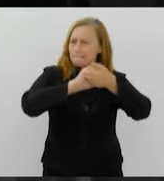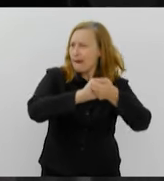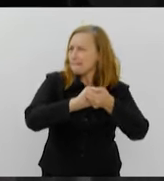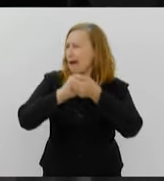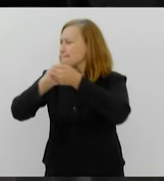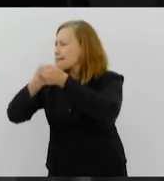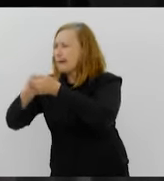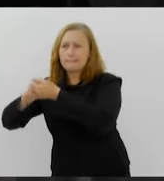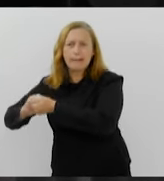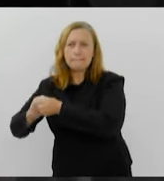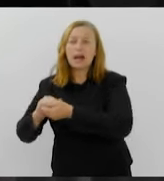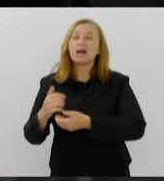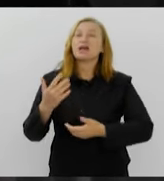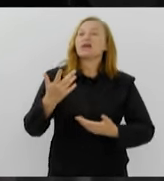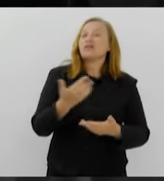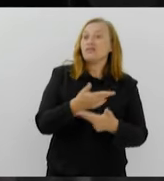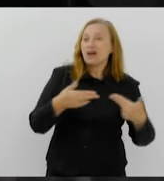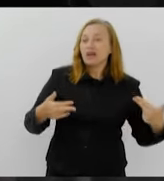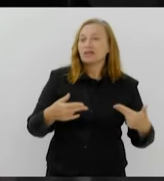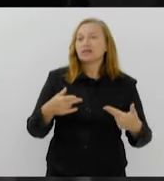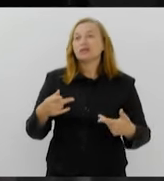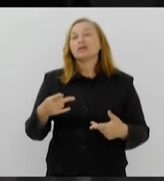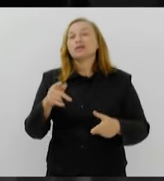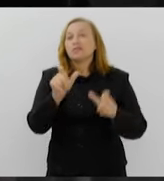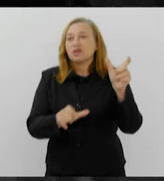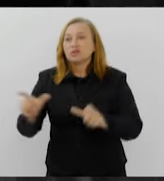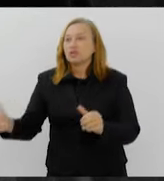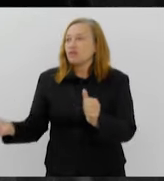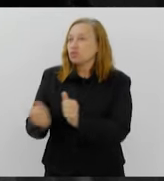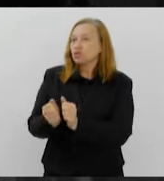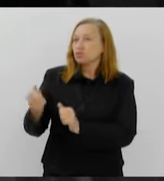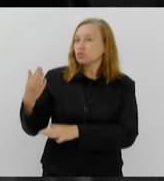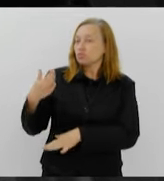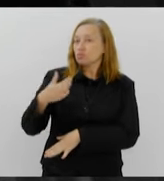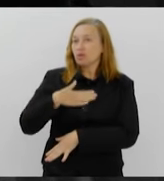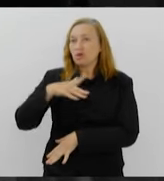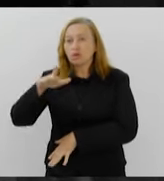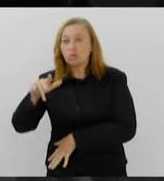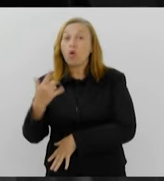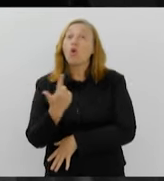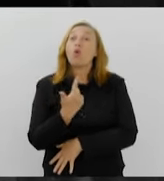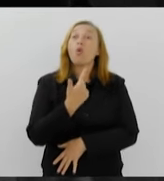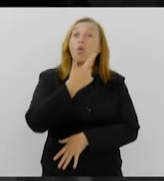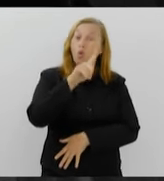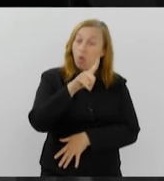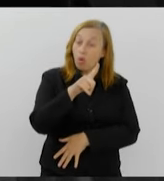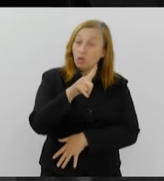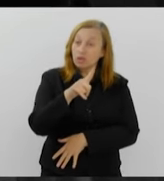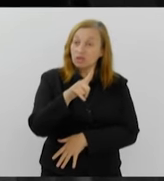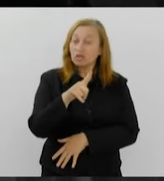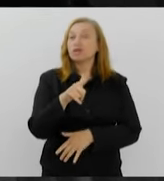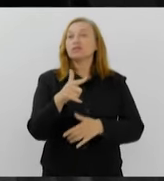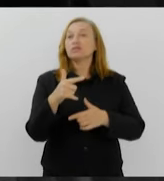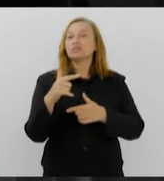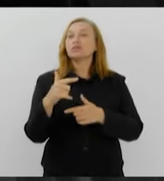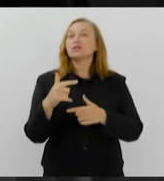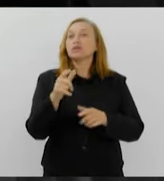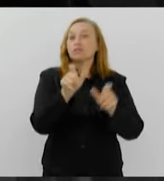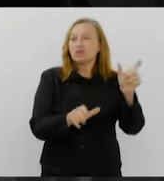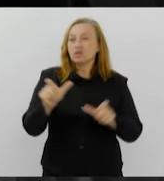pessoas que estavam atreladas à campanha do meu irmão outras pessoas simpatizantes da pauta conservadora da pauta